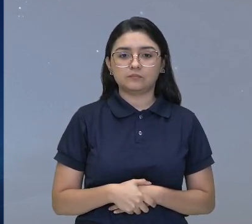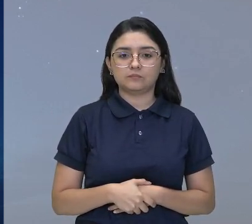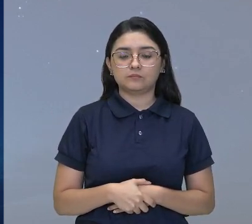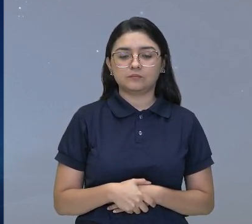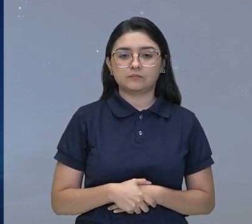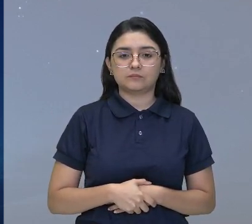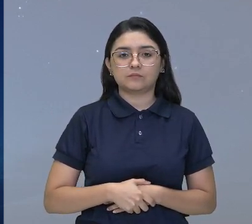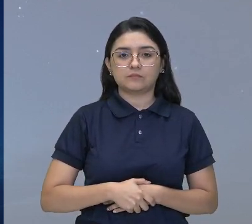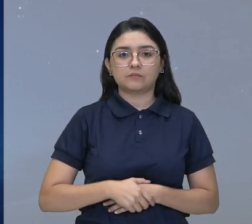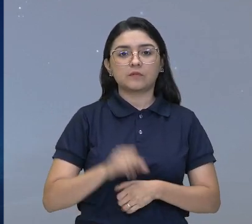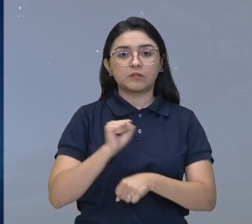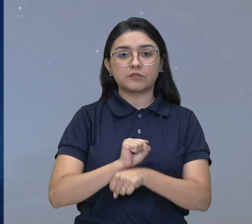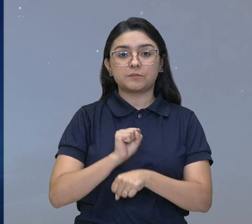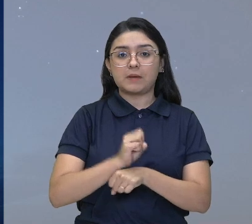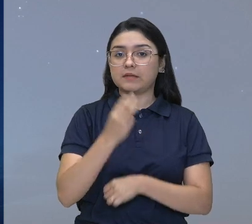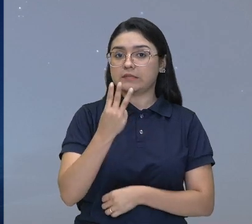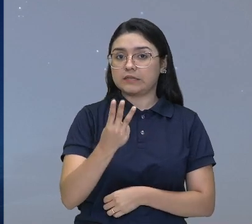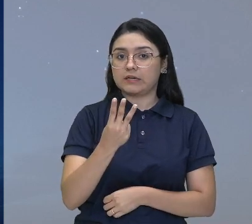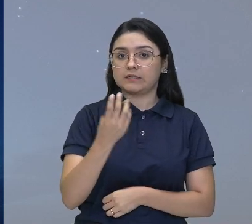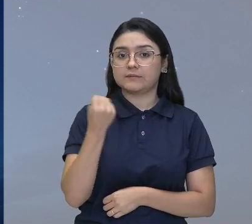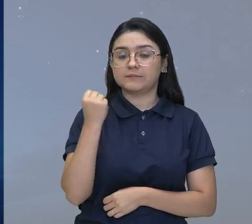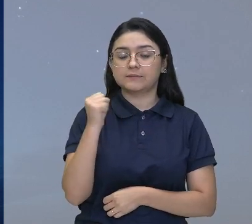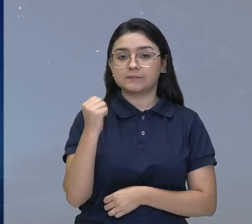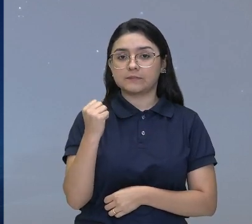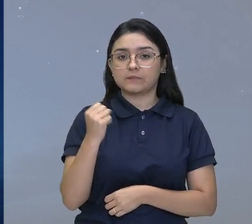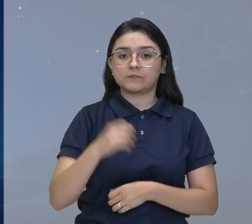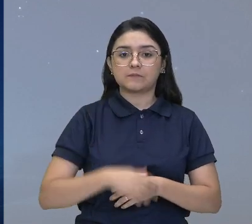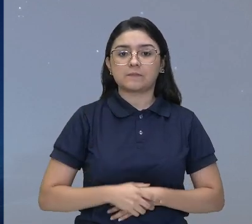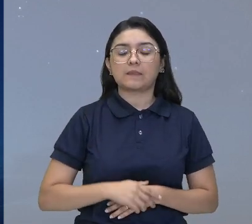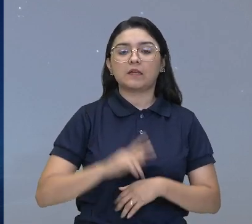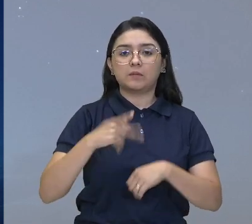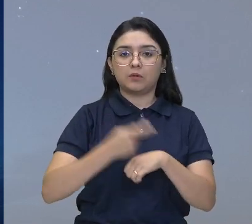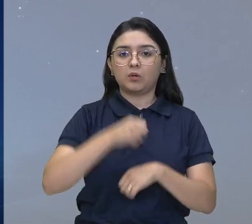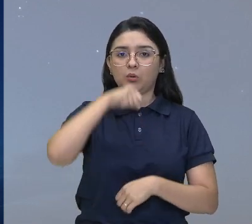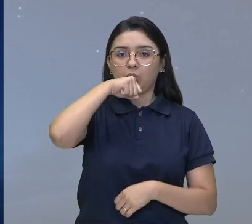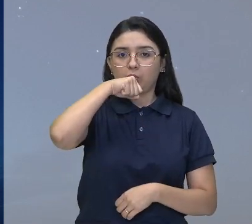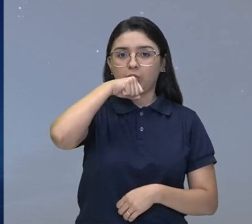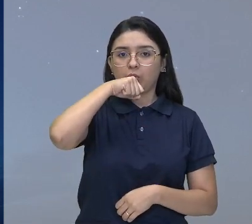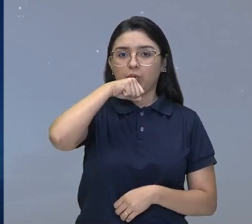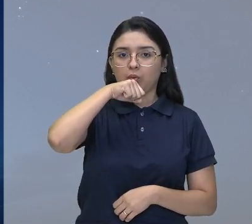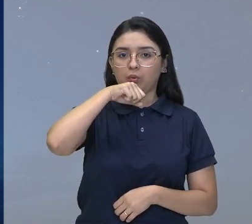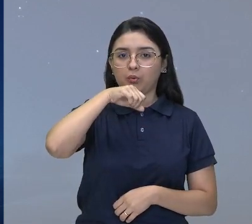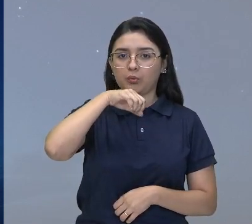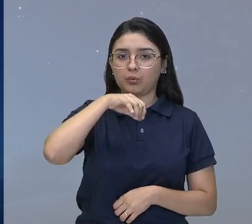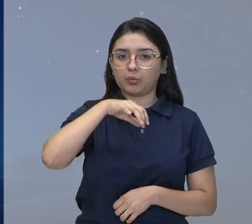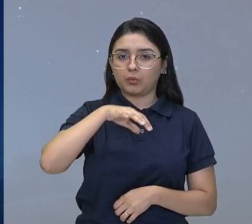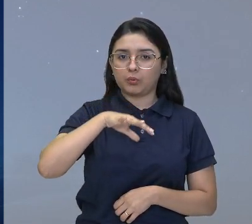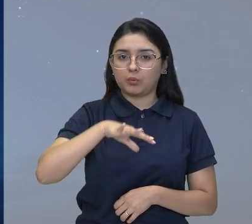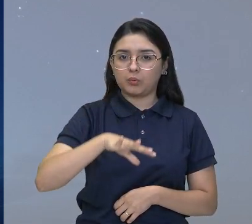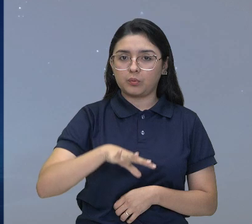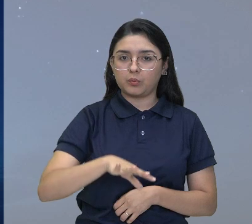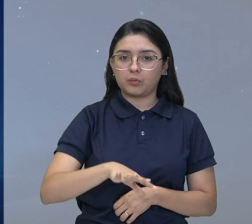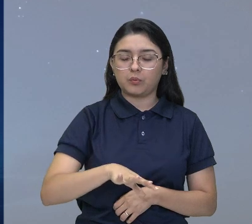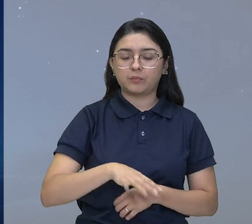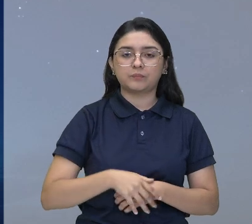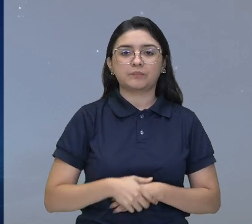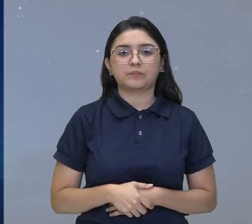Segure por 3 segundos e depois solte o ar devagar.